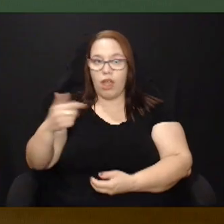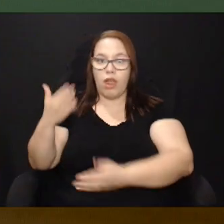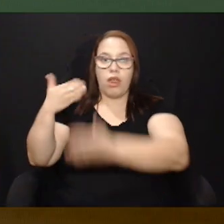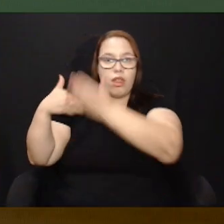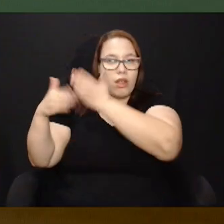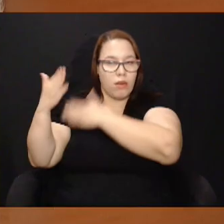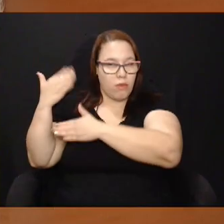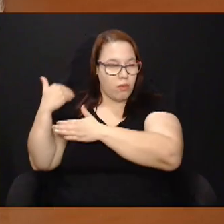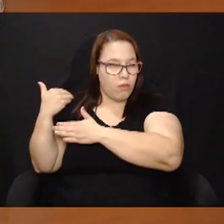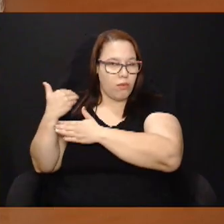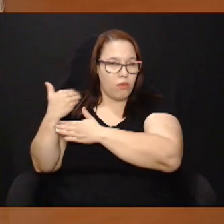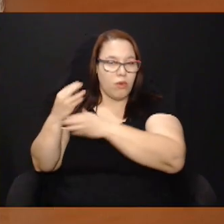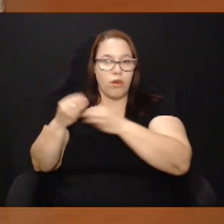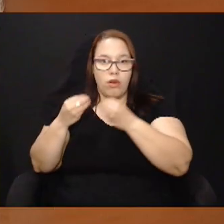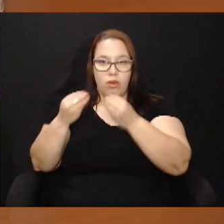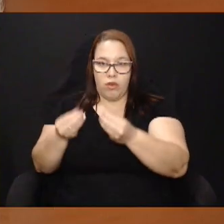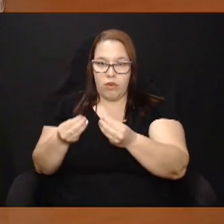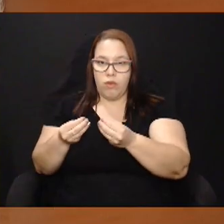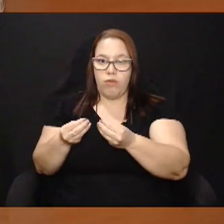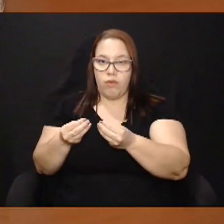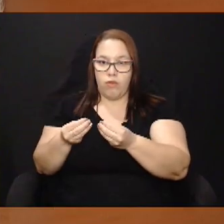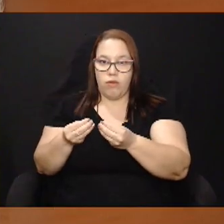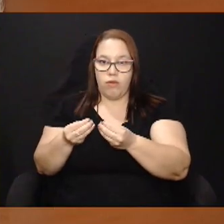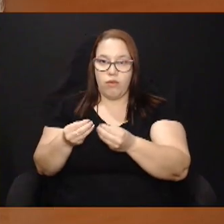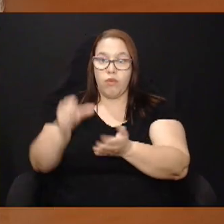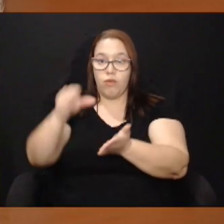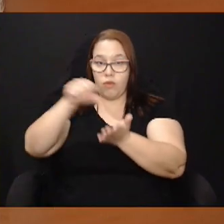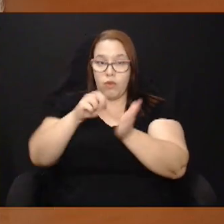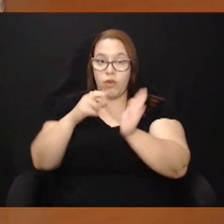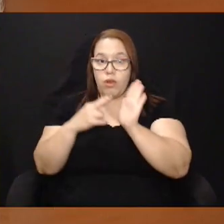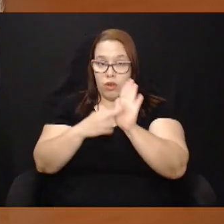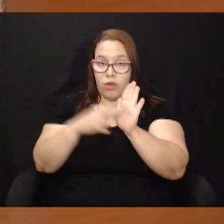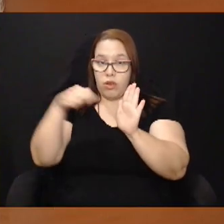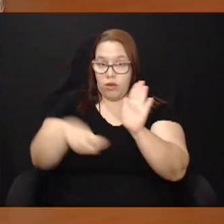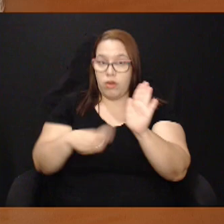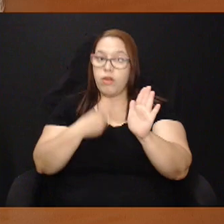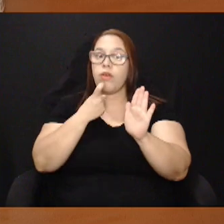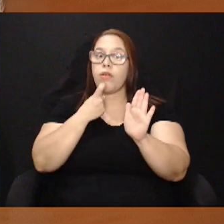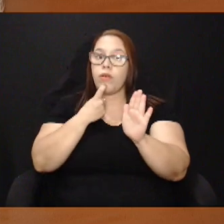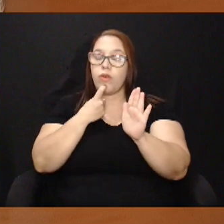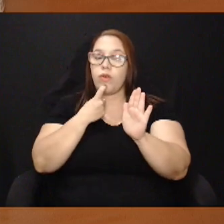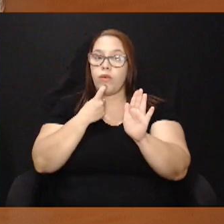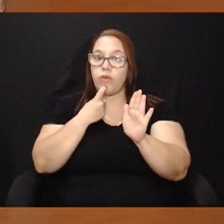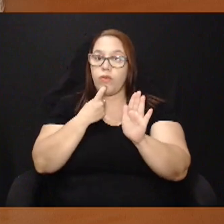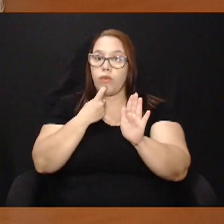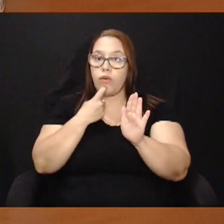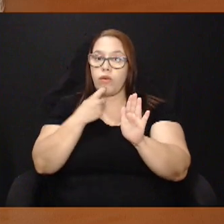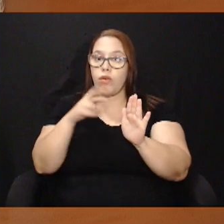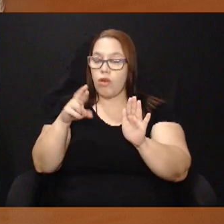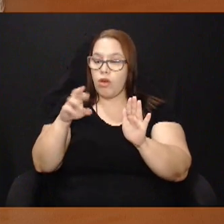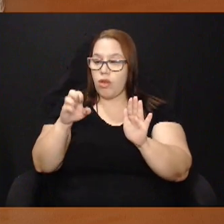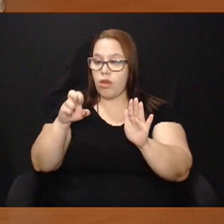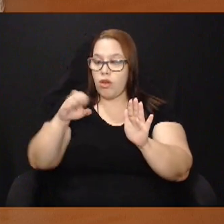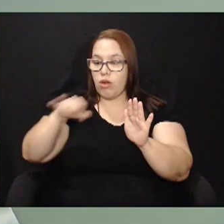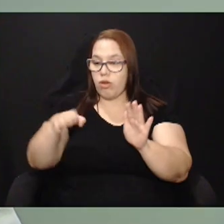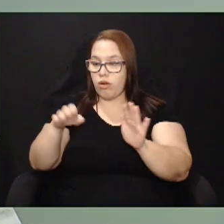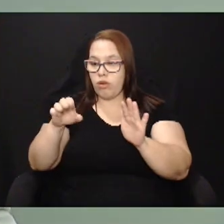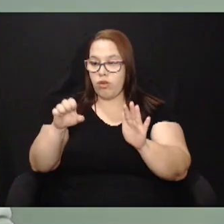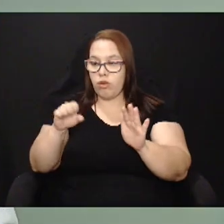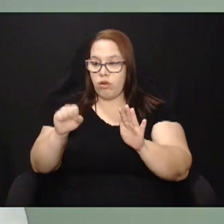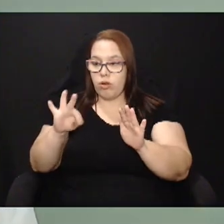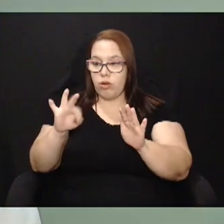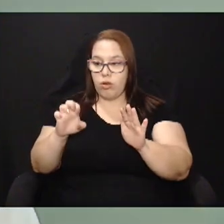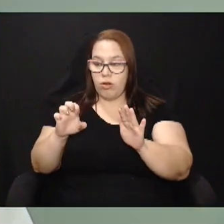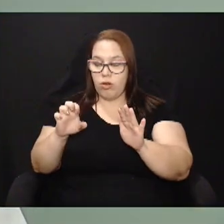ela era ofertada no Centro de Referência, aqui em Campinas, né, na Rua Regente Feijó, e também no Centro de Saúde